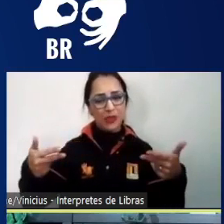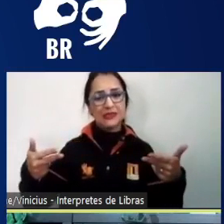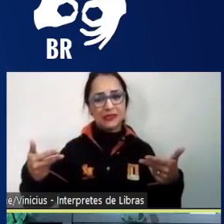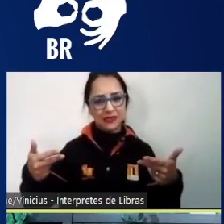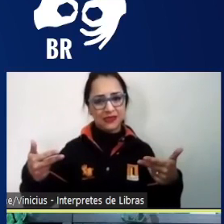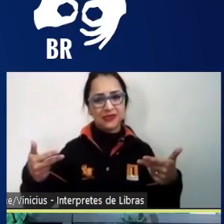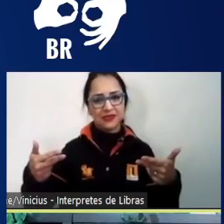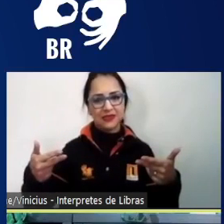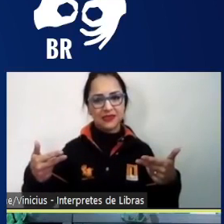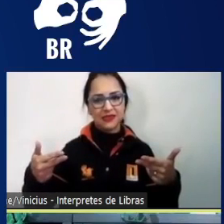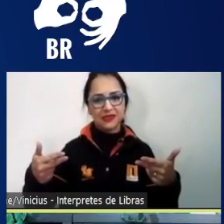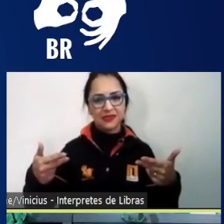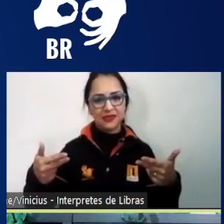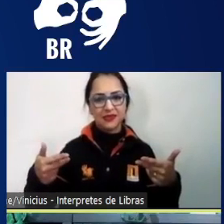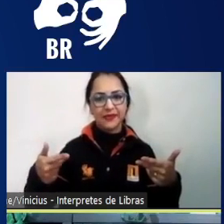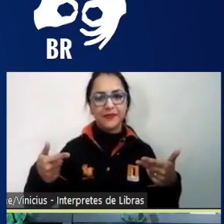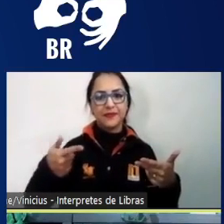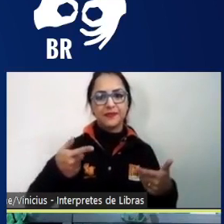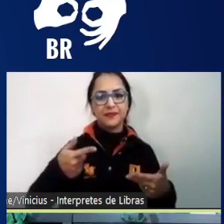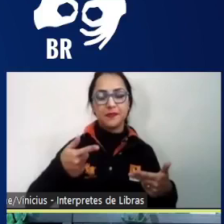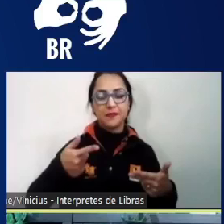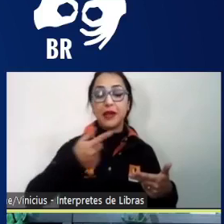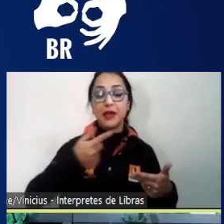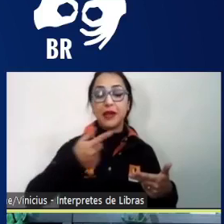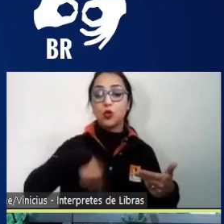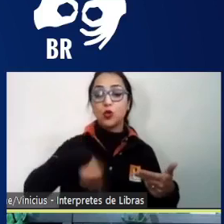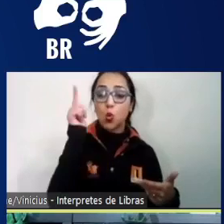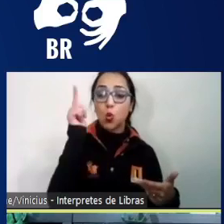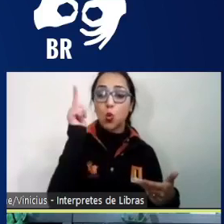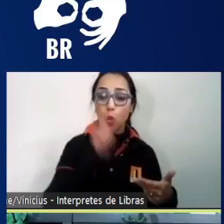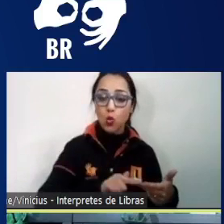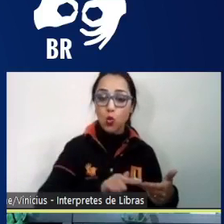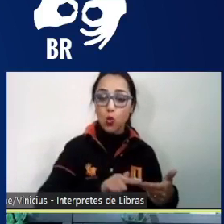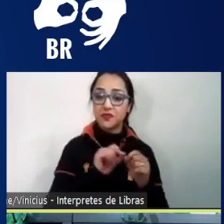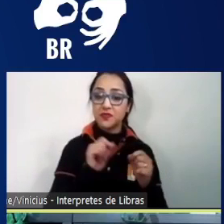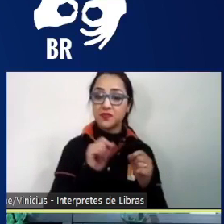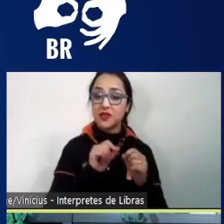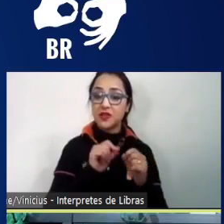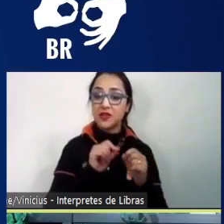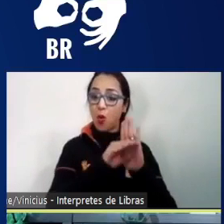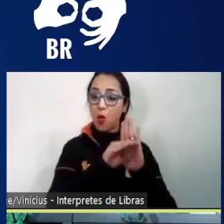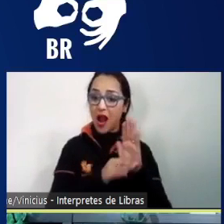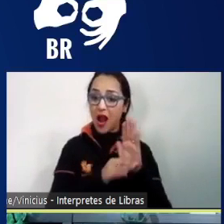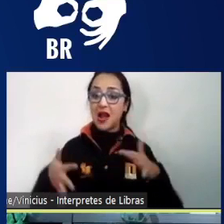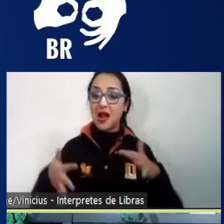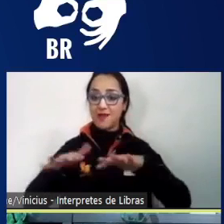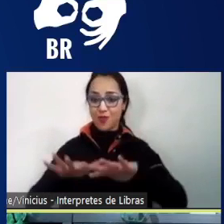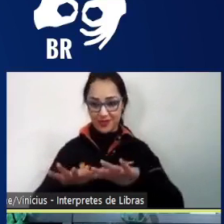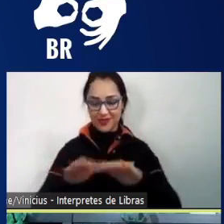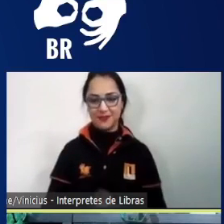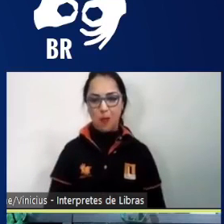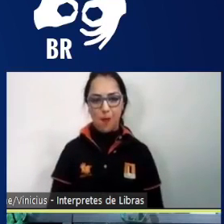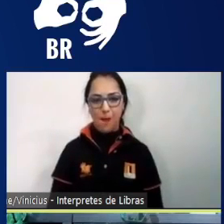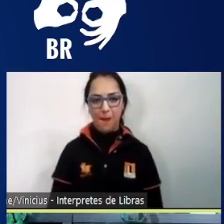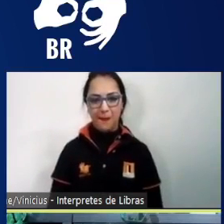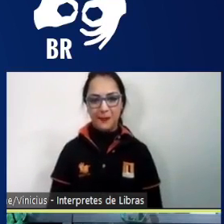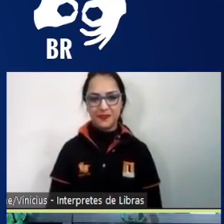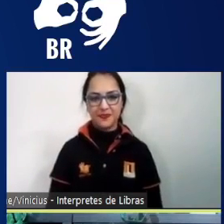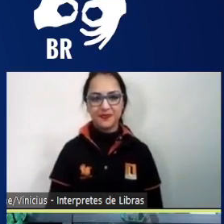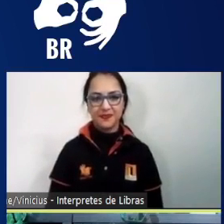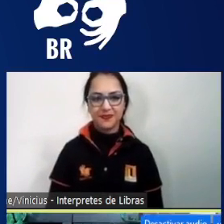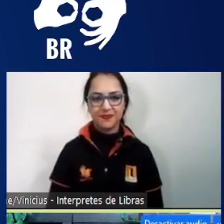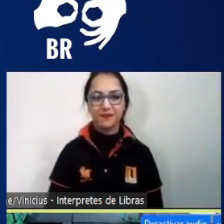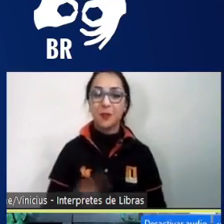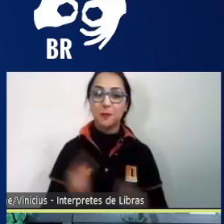para que a gente possa fazer um programa de inclusão. Eu comecei pela prática para a gente poder partir para a teoria,